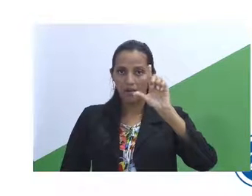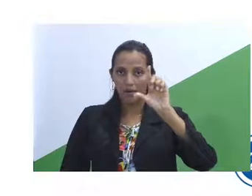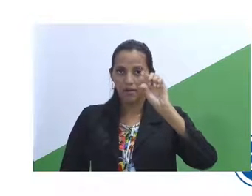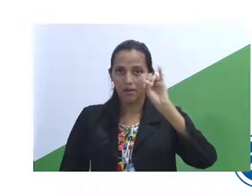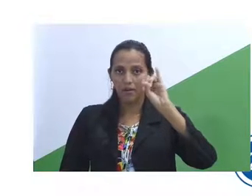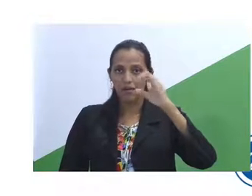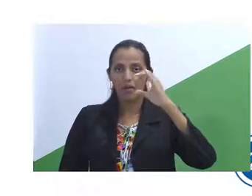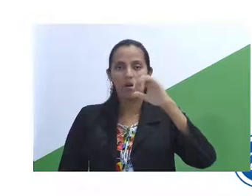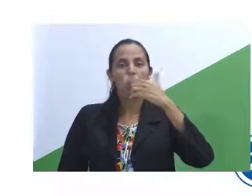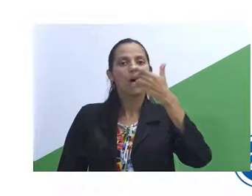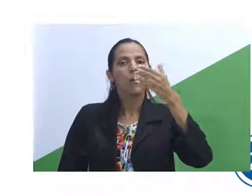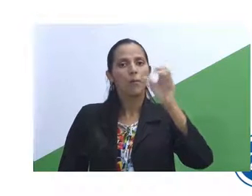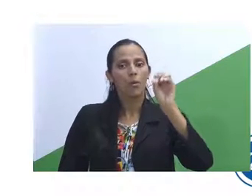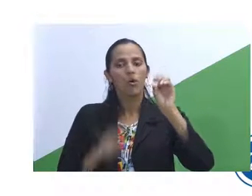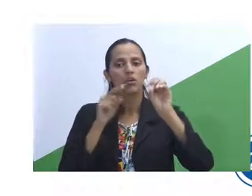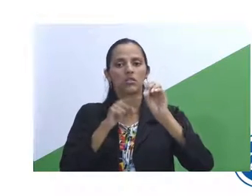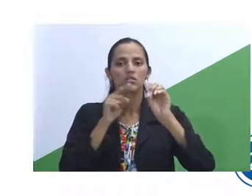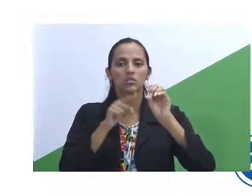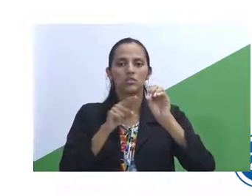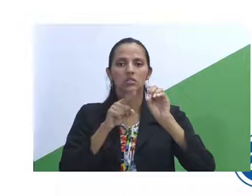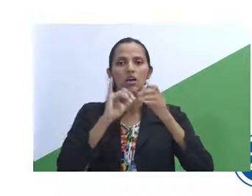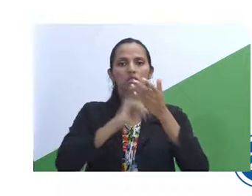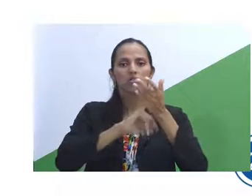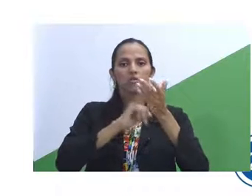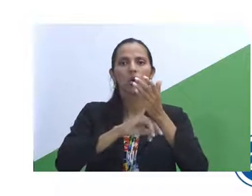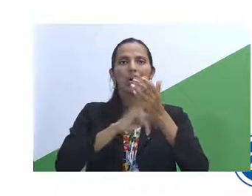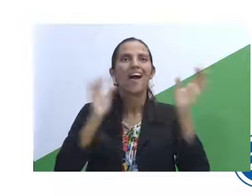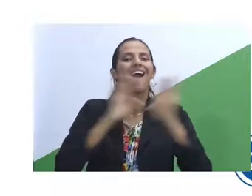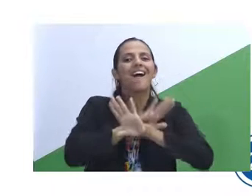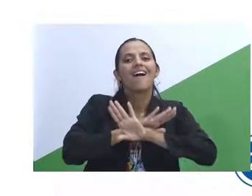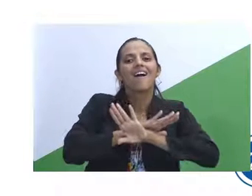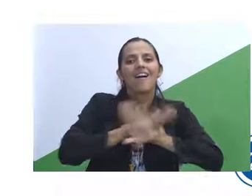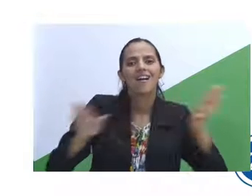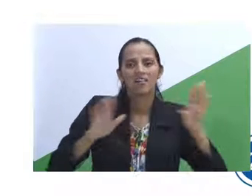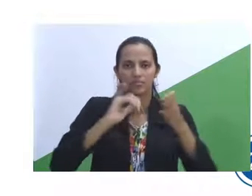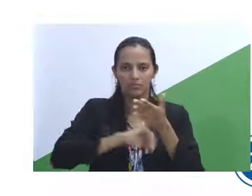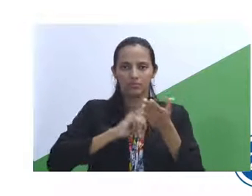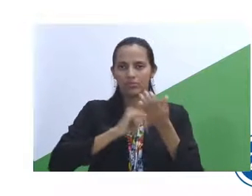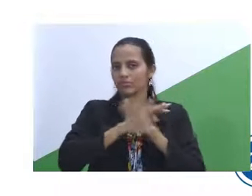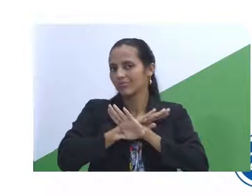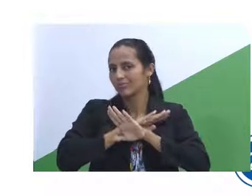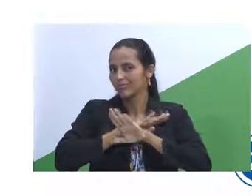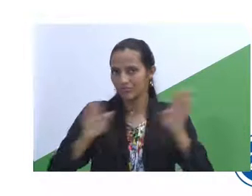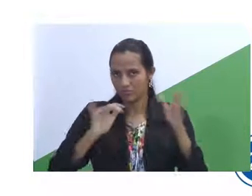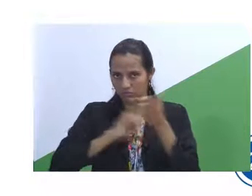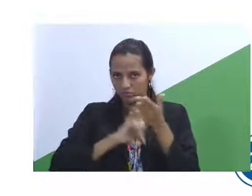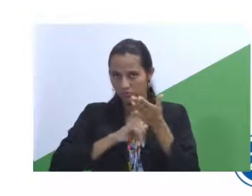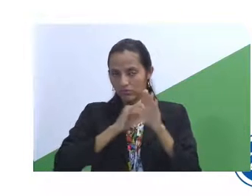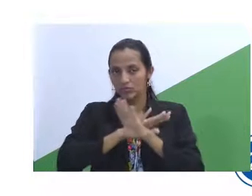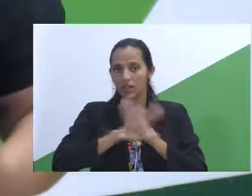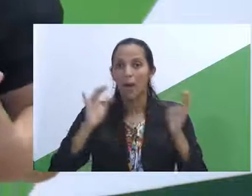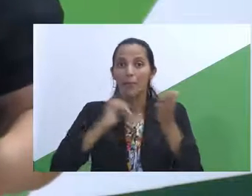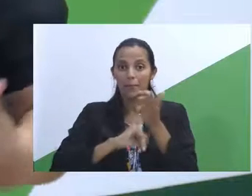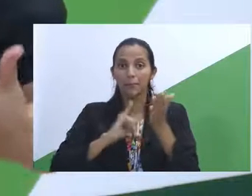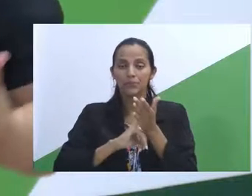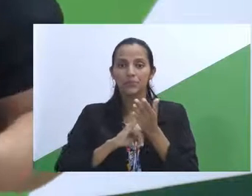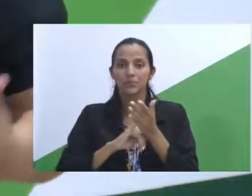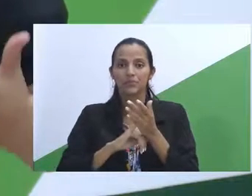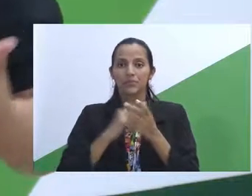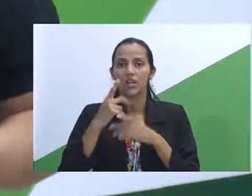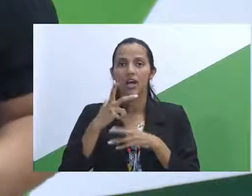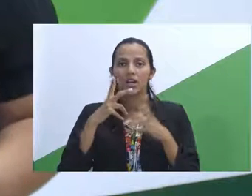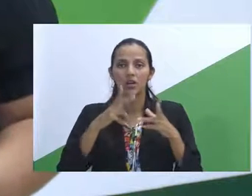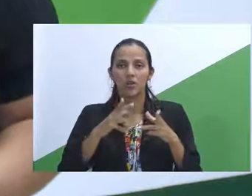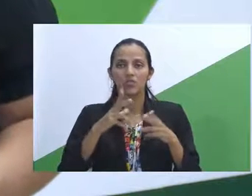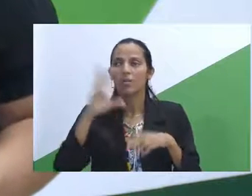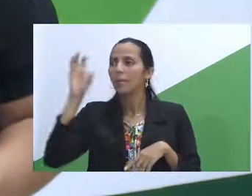o que vai facilitar, inclusive, a circulação da matéria-prima para as indústrias, né? Então, quer dizer, a gente pega, também, aquilo que nós temos